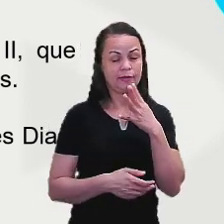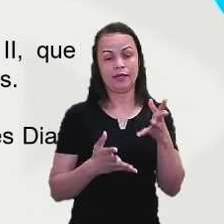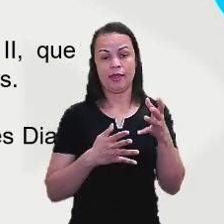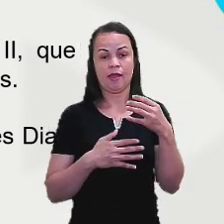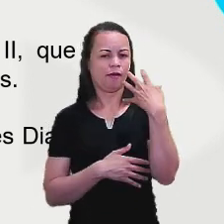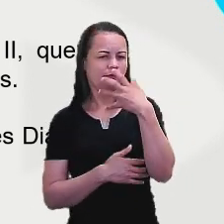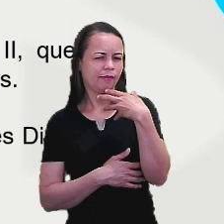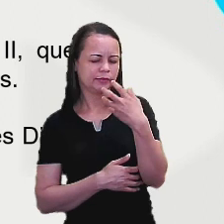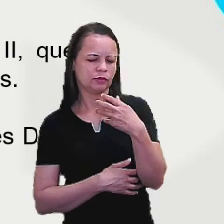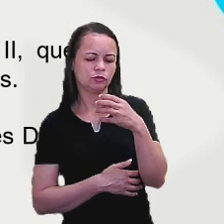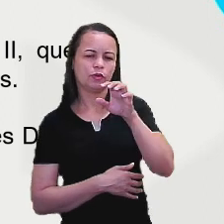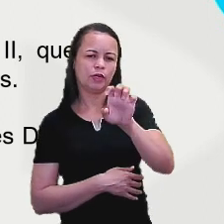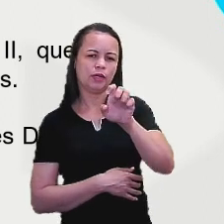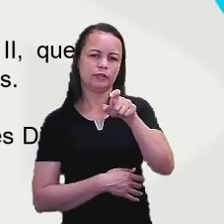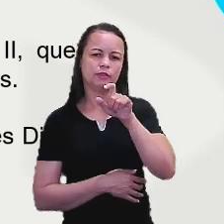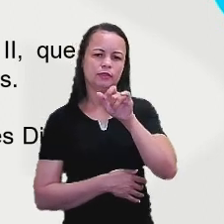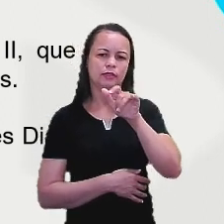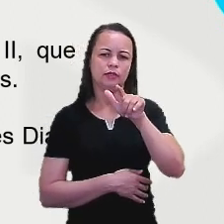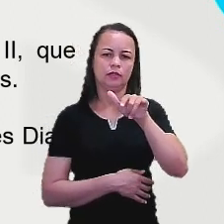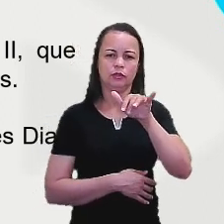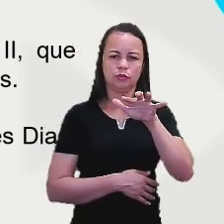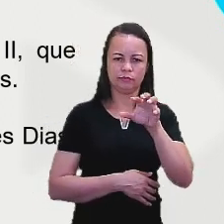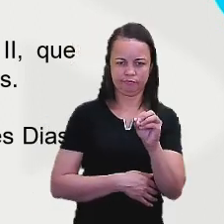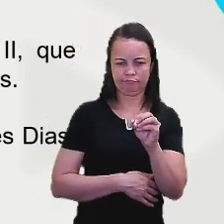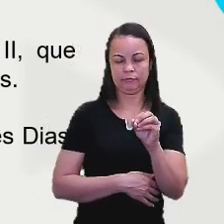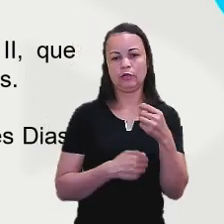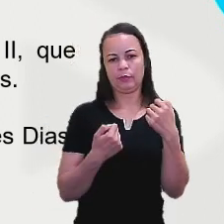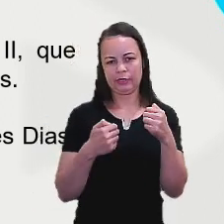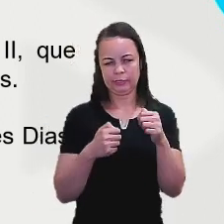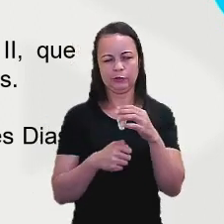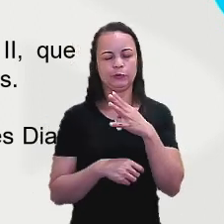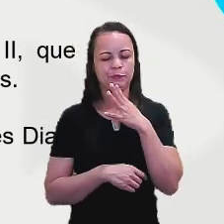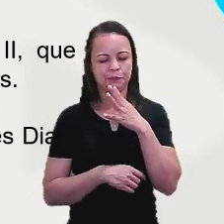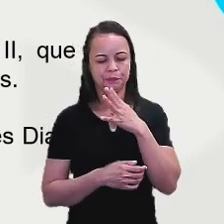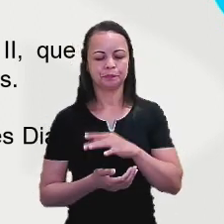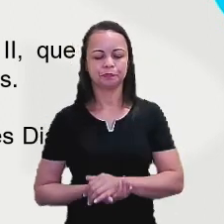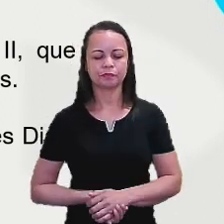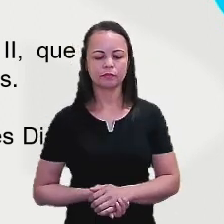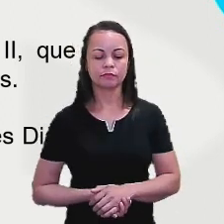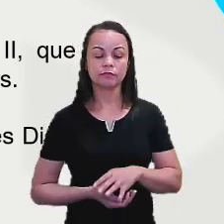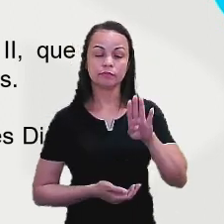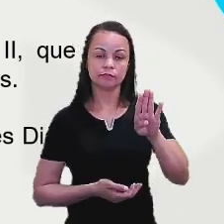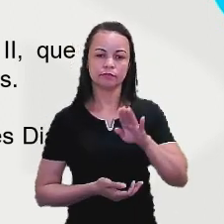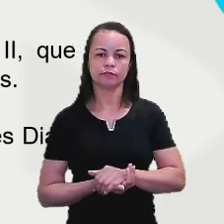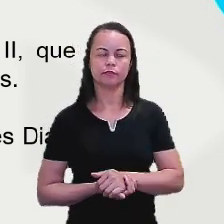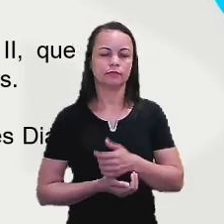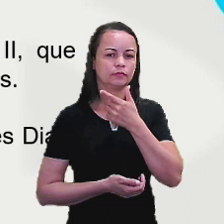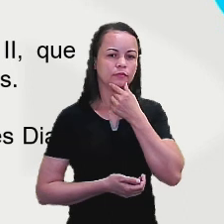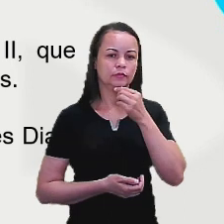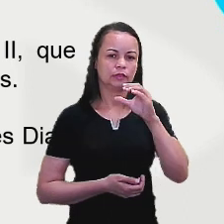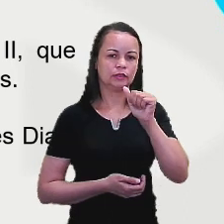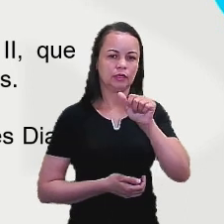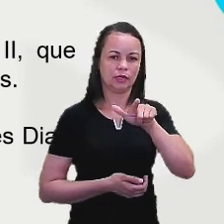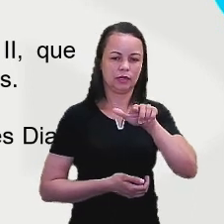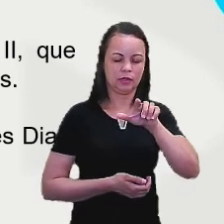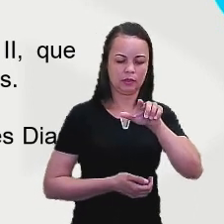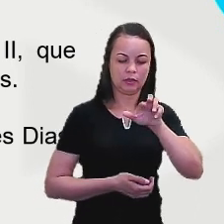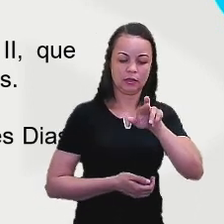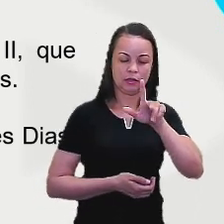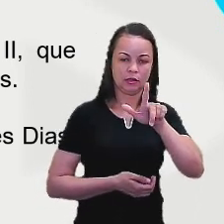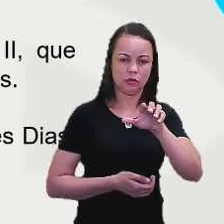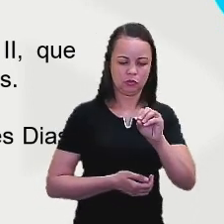Então, quem não conhece pode sentir um pouco de dificuldade. Letra B. Carlos Drummond de Andrade optou pela